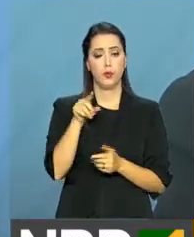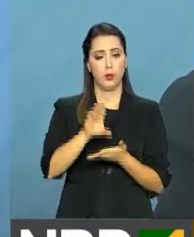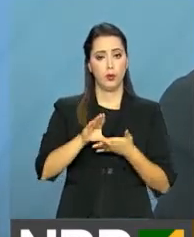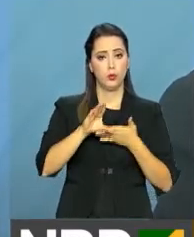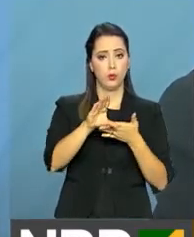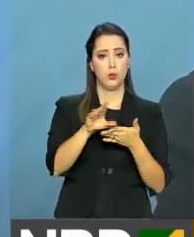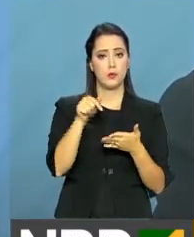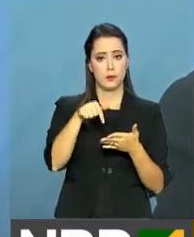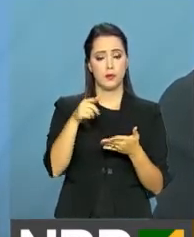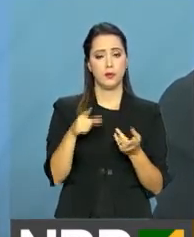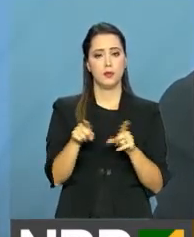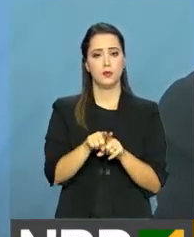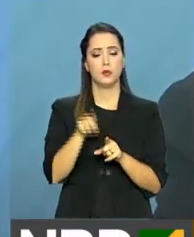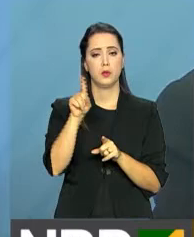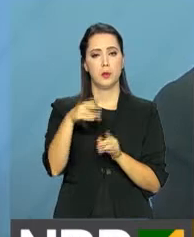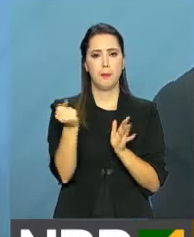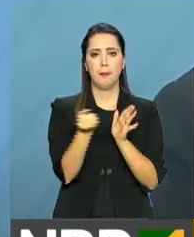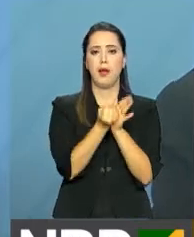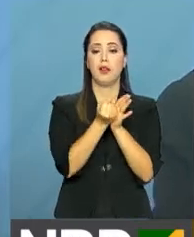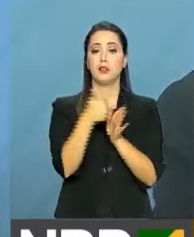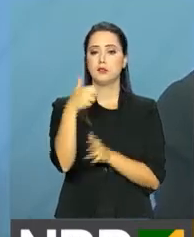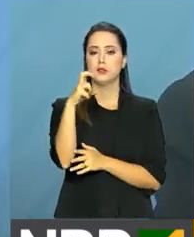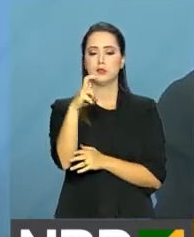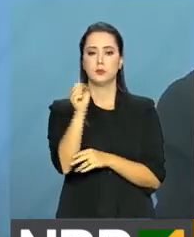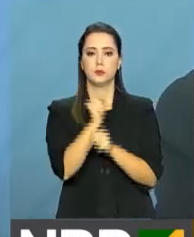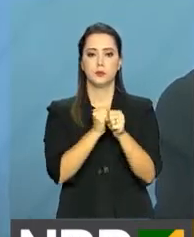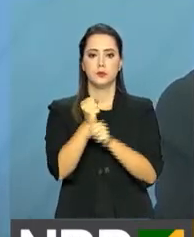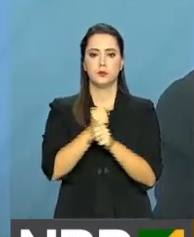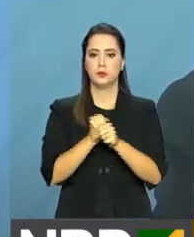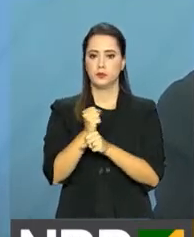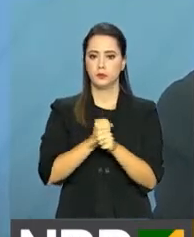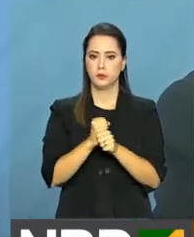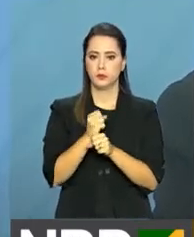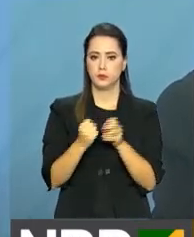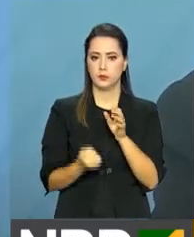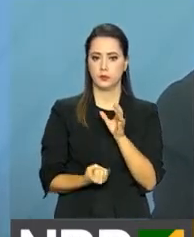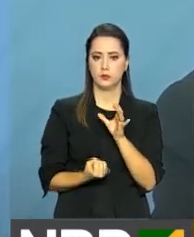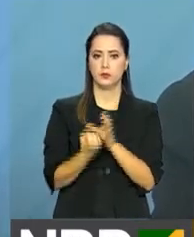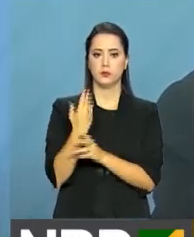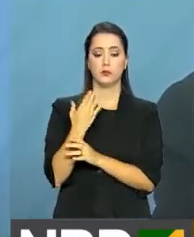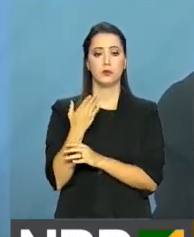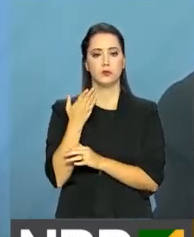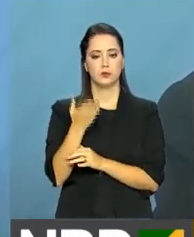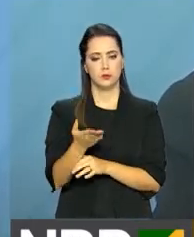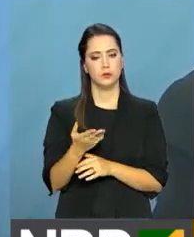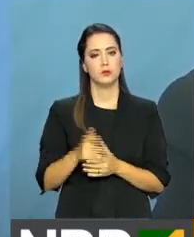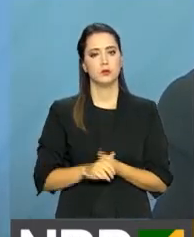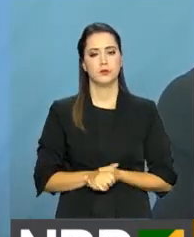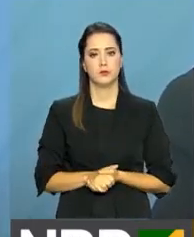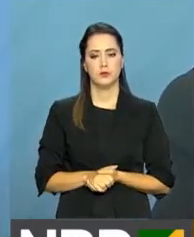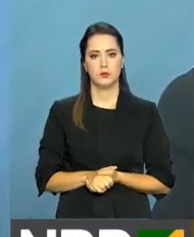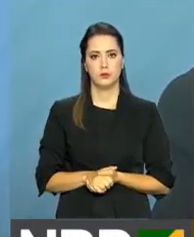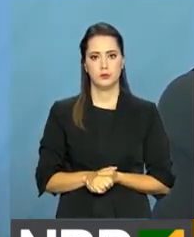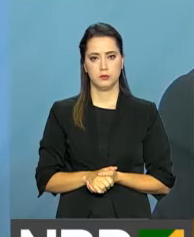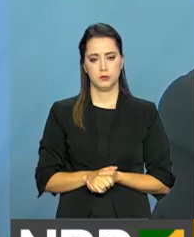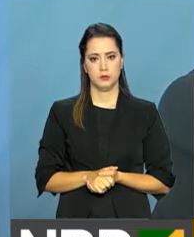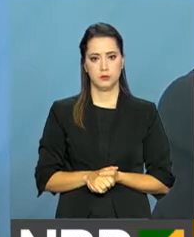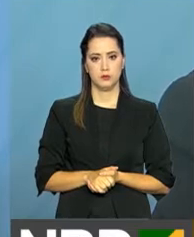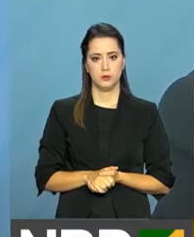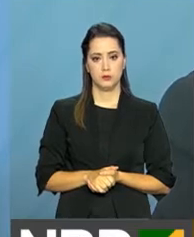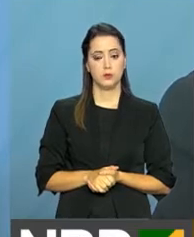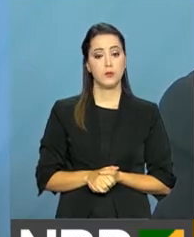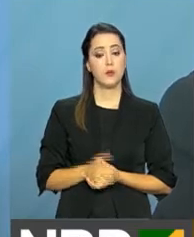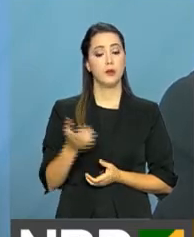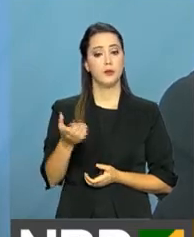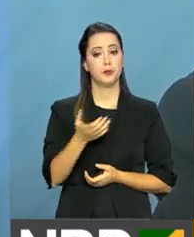na verdade por incrível que pareça os 15 anos da criação deste conselho eu